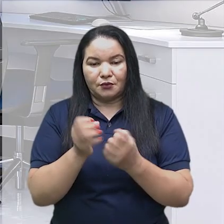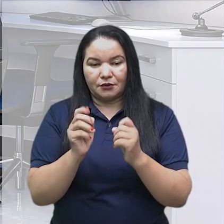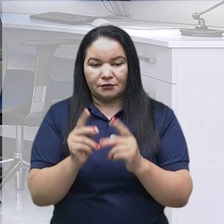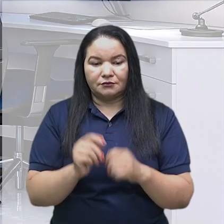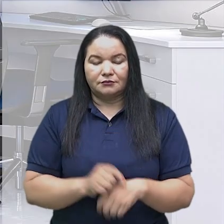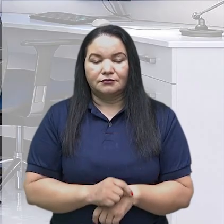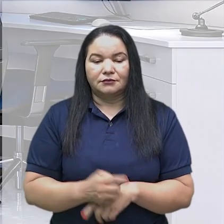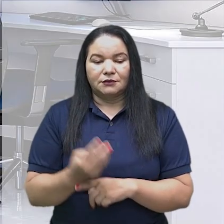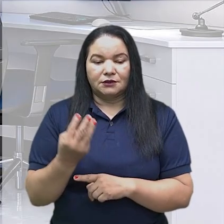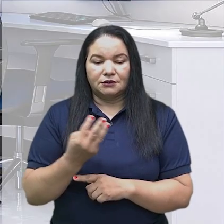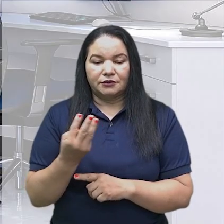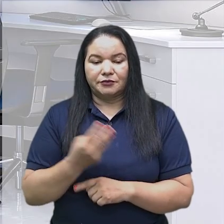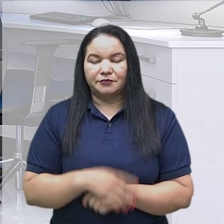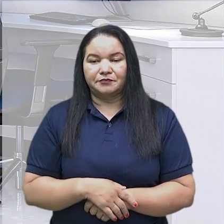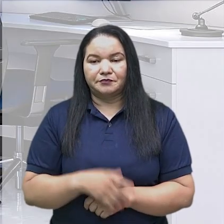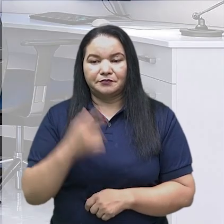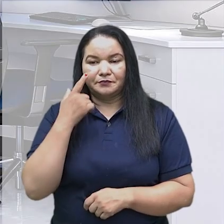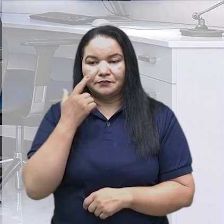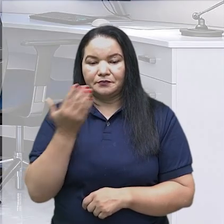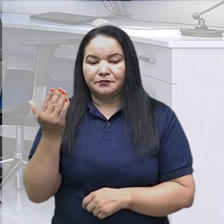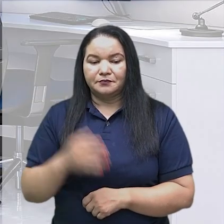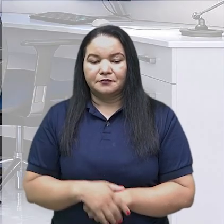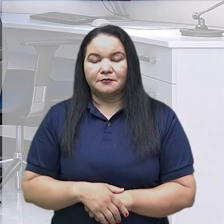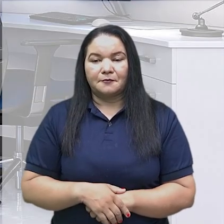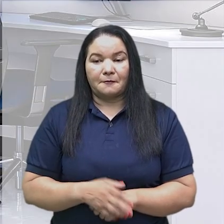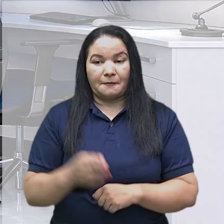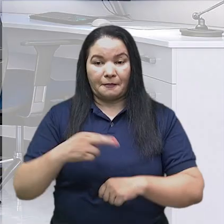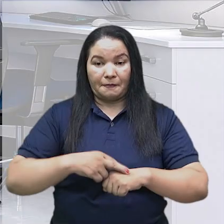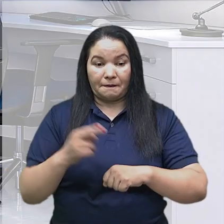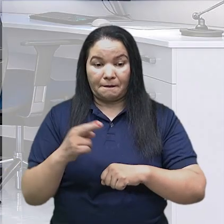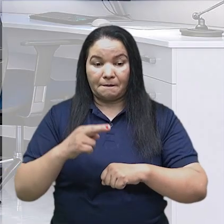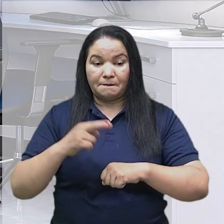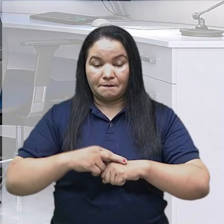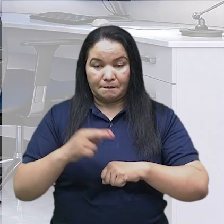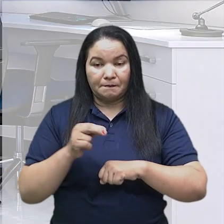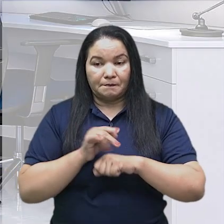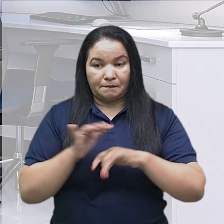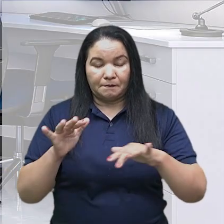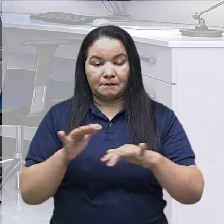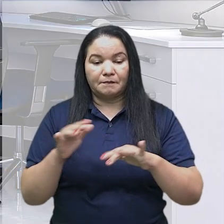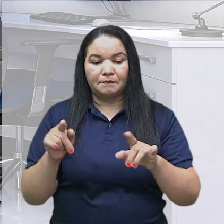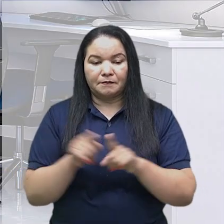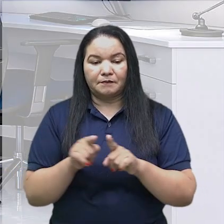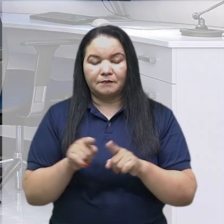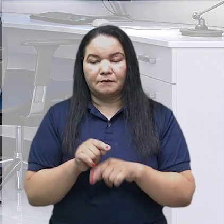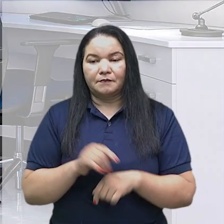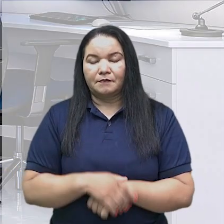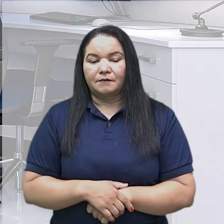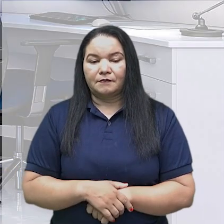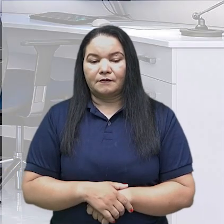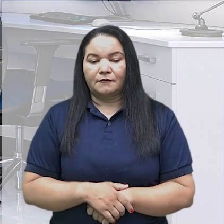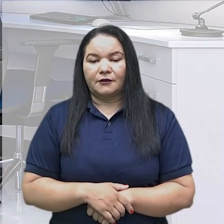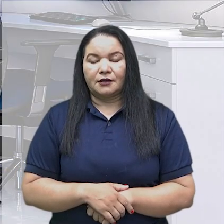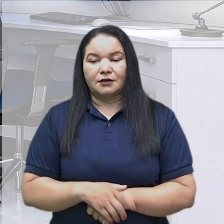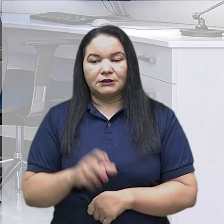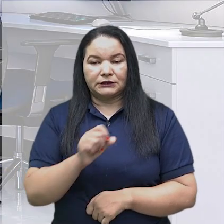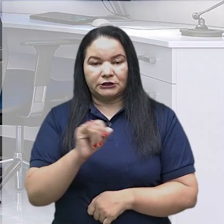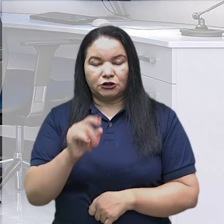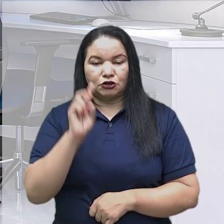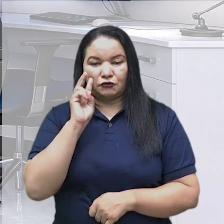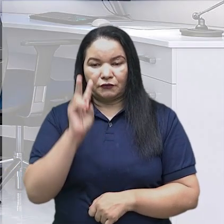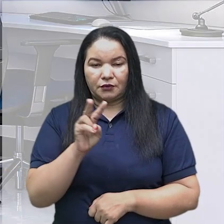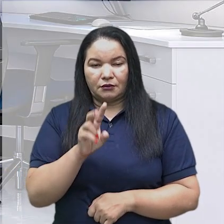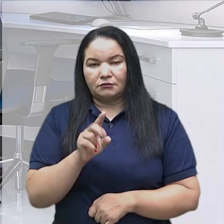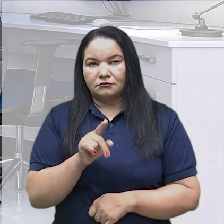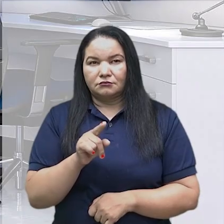aqui é a radioatividade, tá, gente? Não quer dizer... se você, por exemplo, já fez um exame de raio-x,